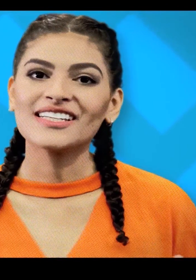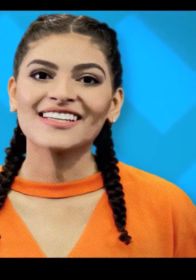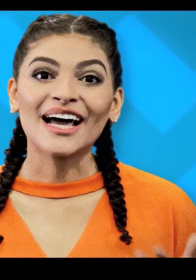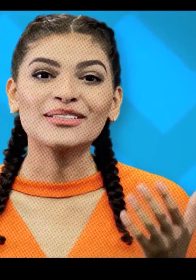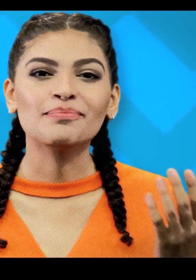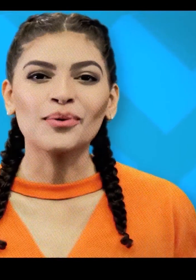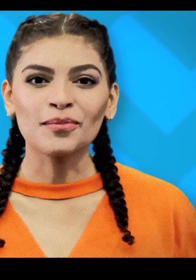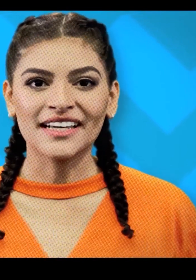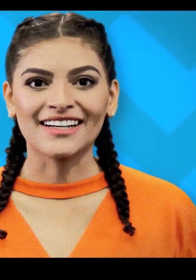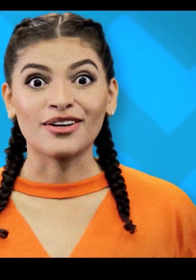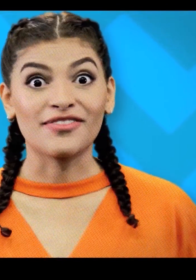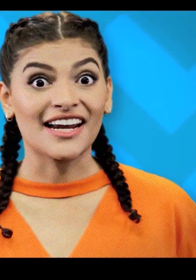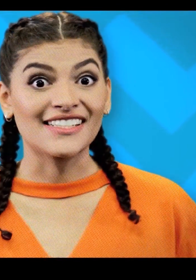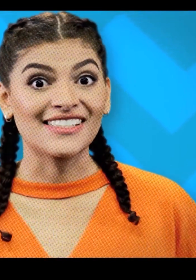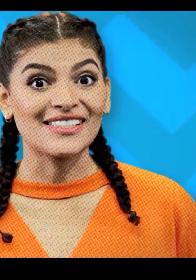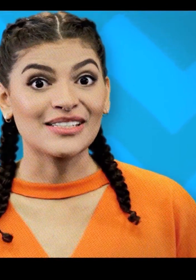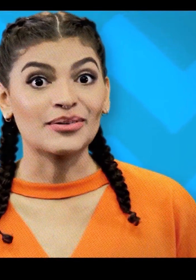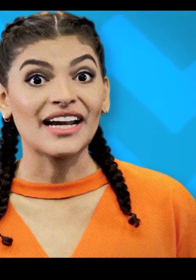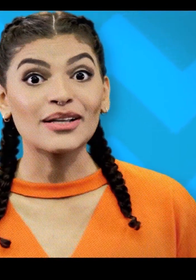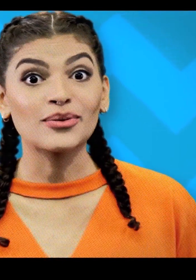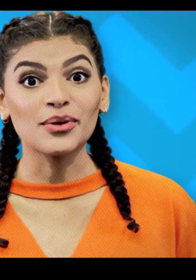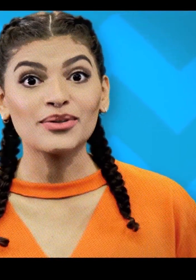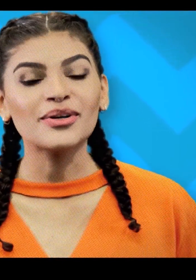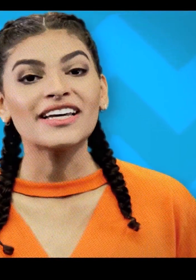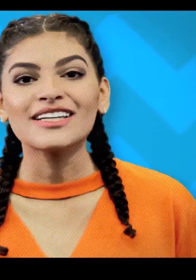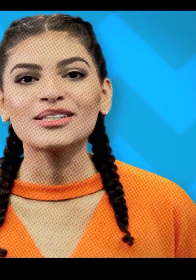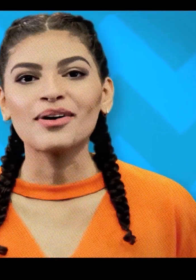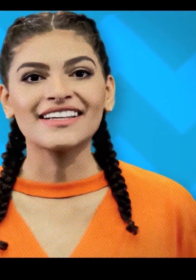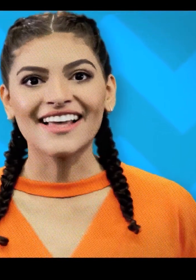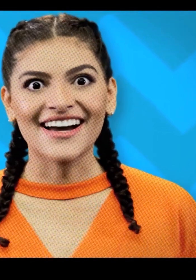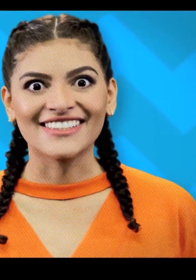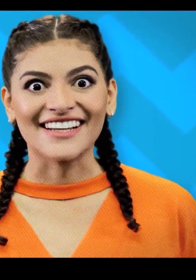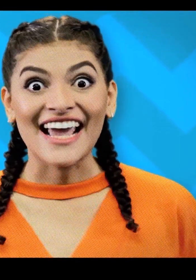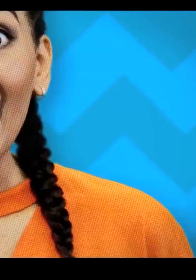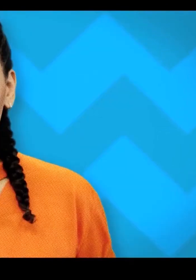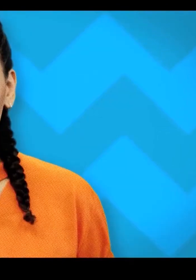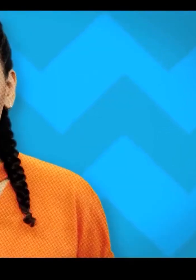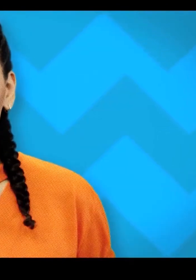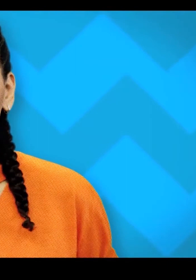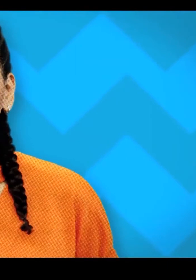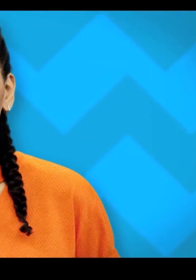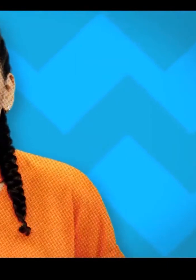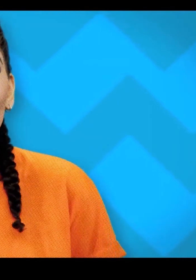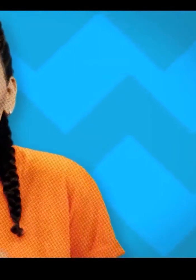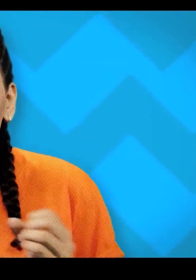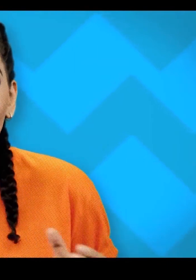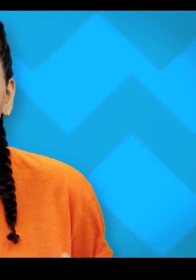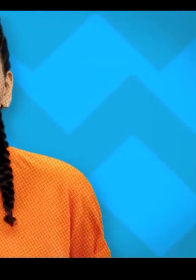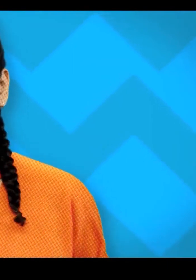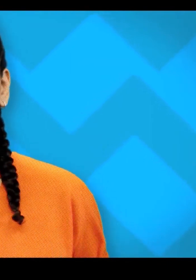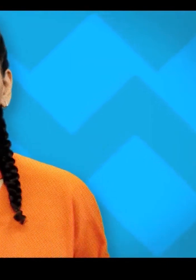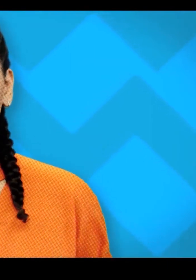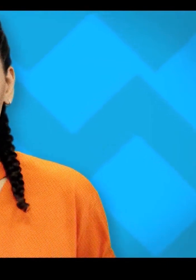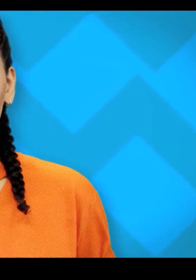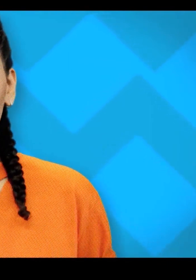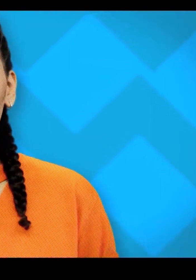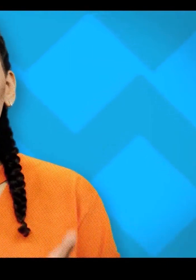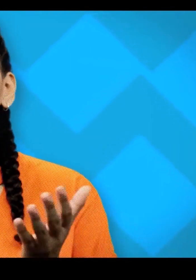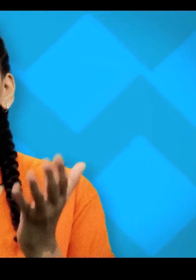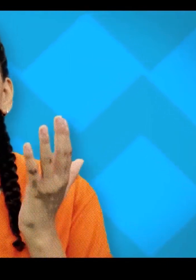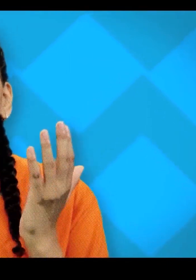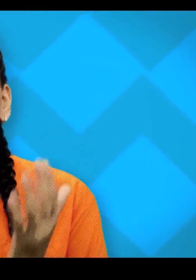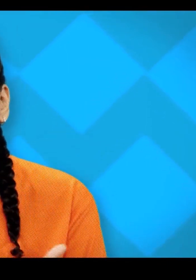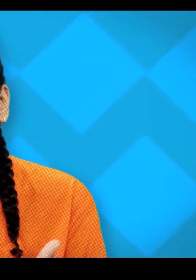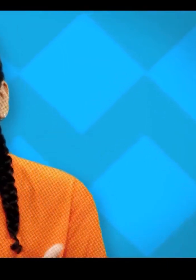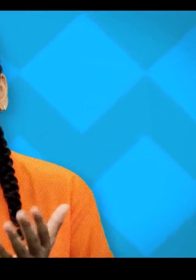uma universidade pública que oferece ensino gratuito e de qualidade. Ela também desenvolve um monte de ações para que estudantes